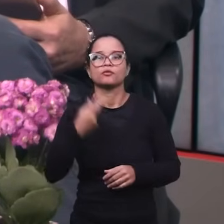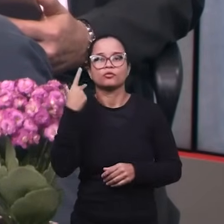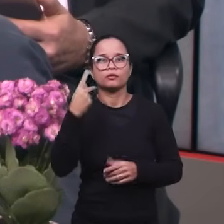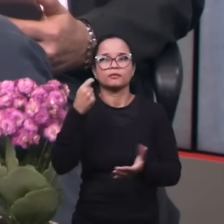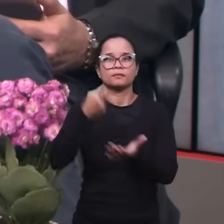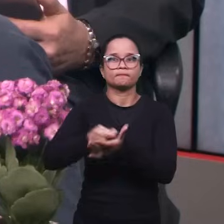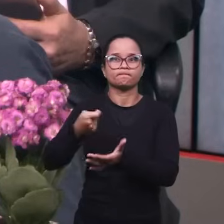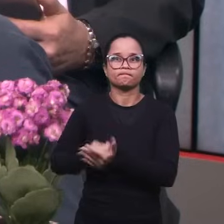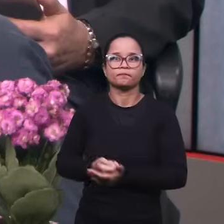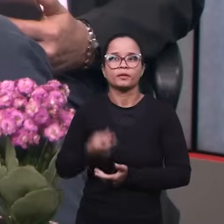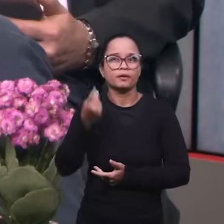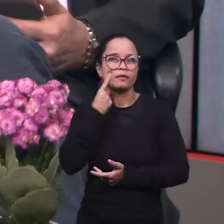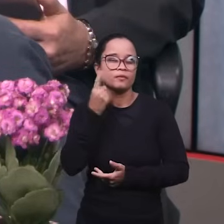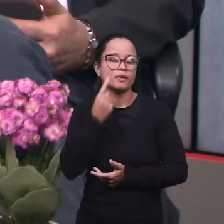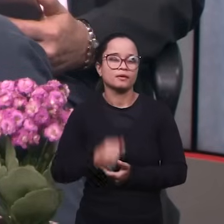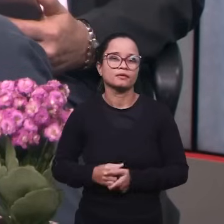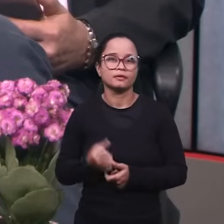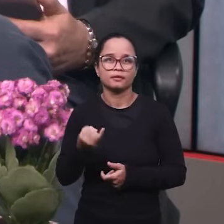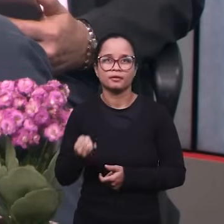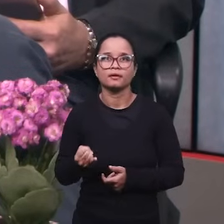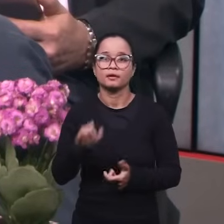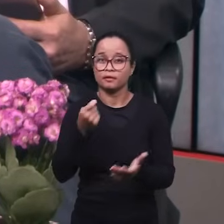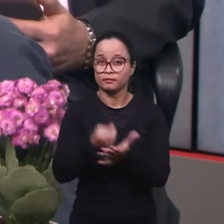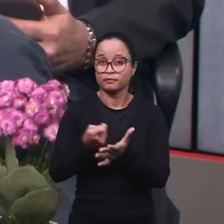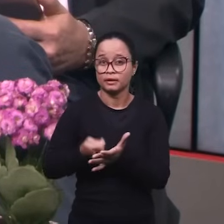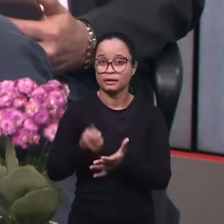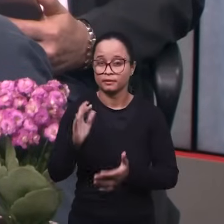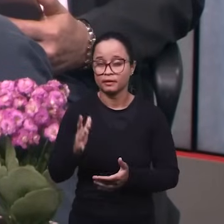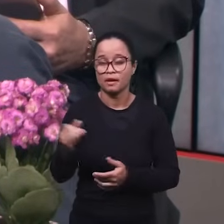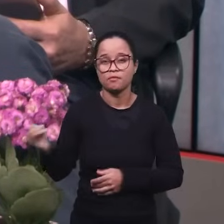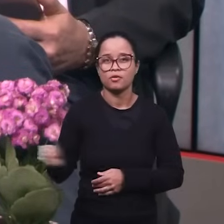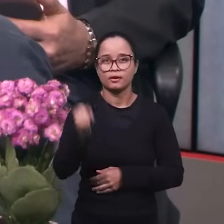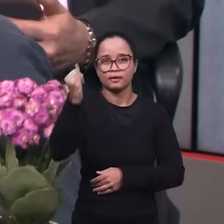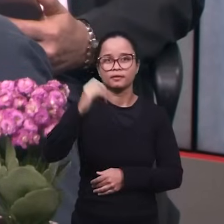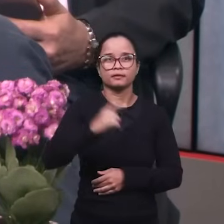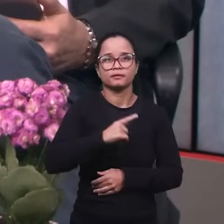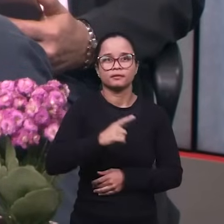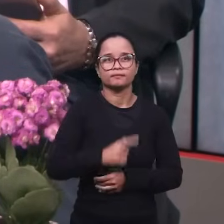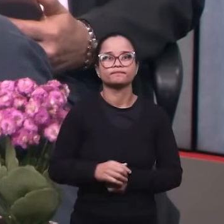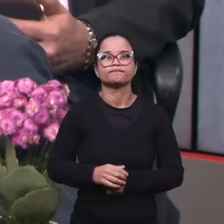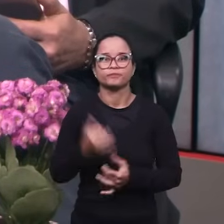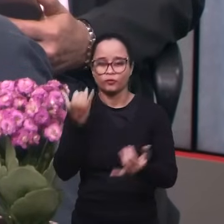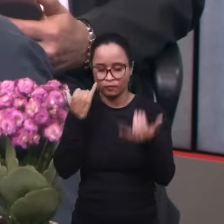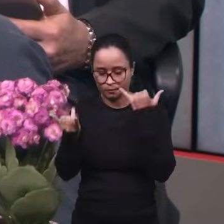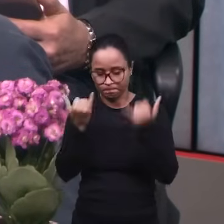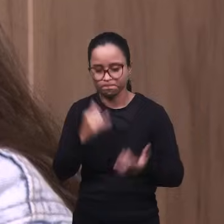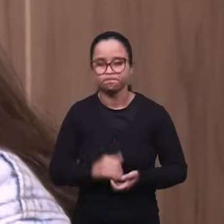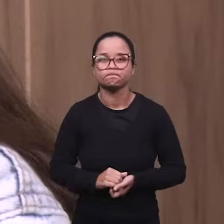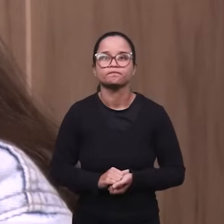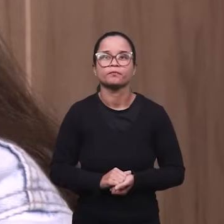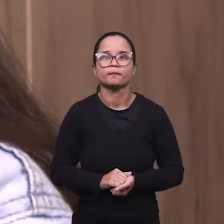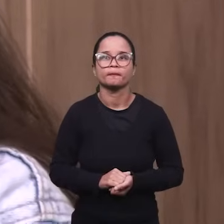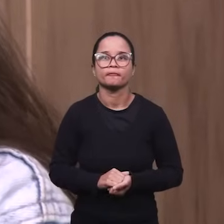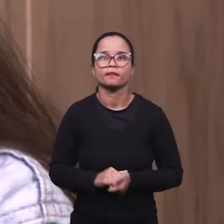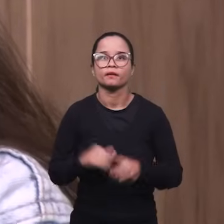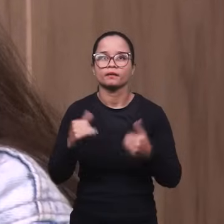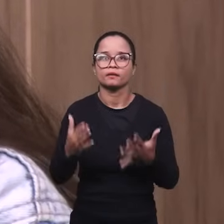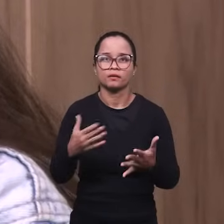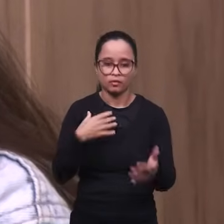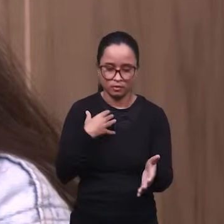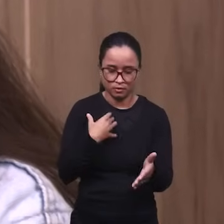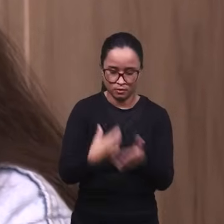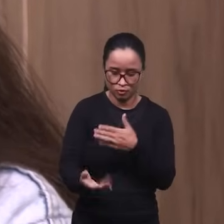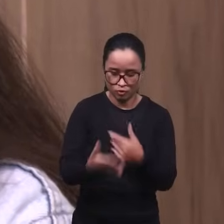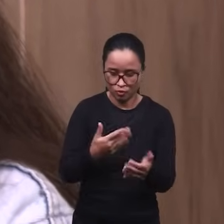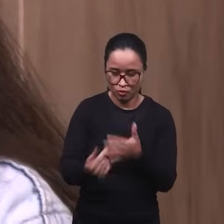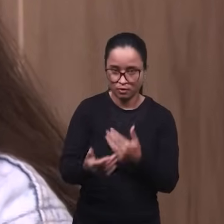suas contribuições. E verifica se estão as suas contribuições ali. É muito importante vocês também terem essas informações. Mas então,